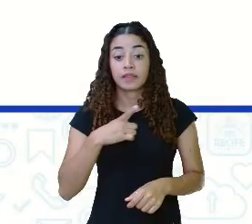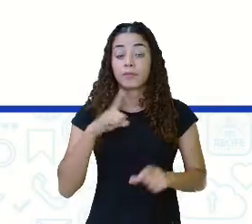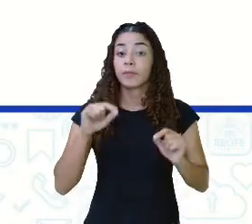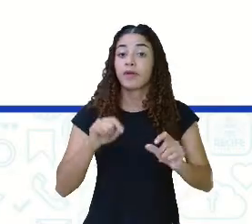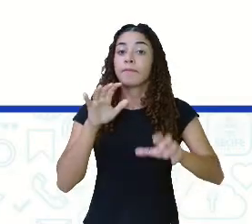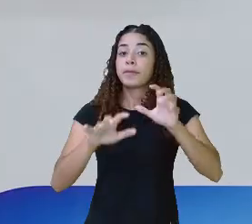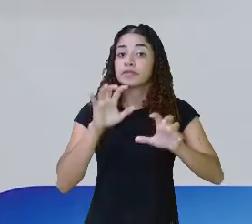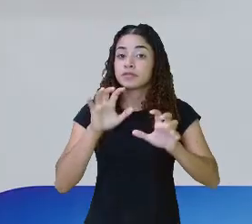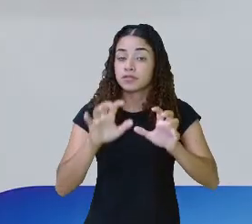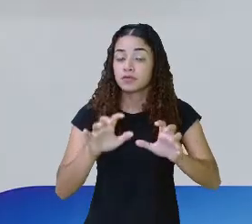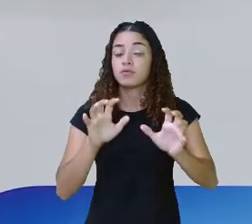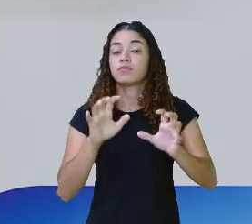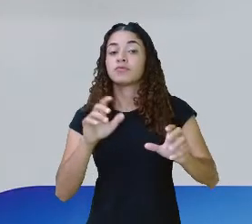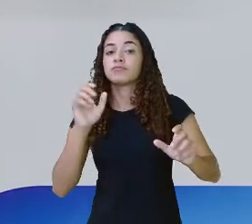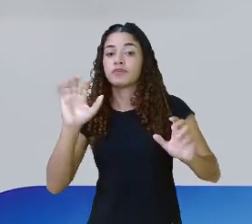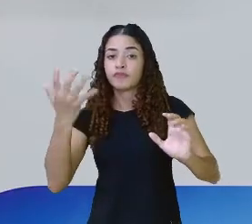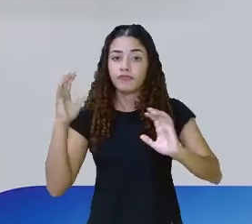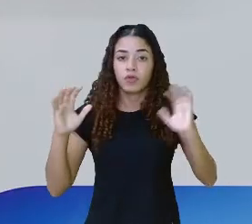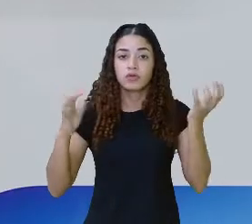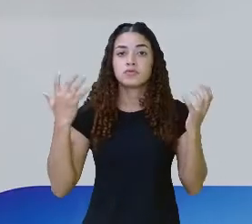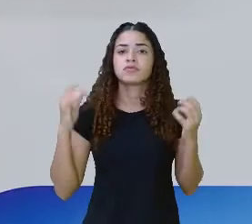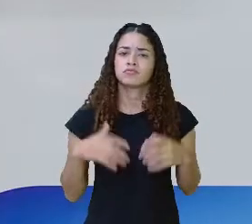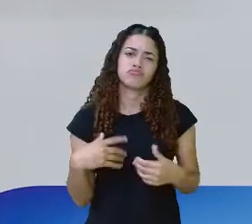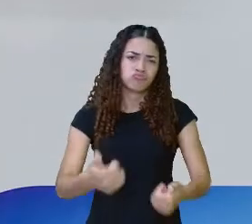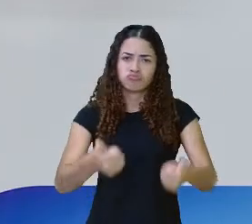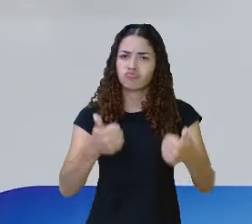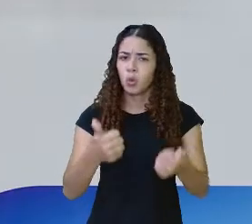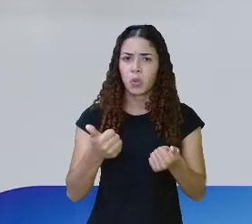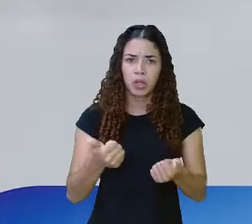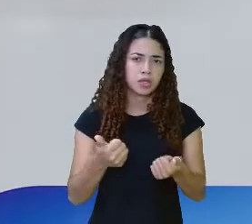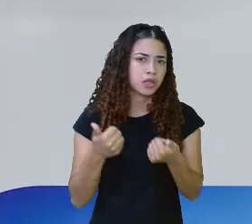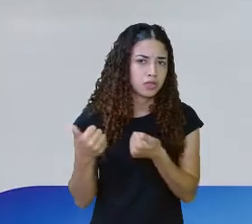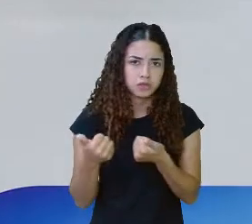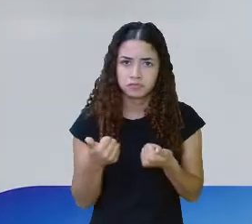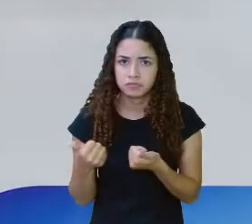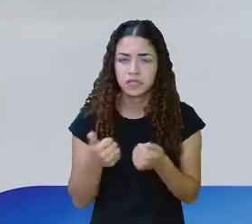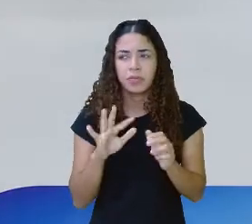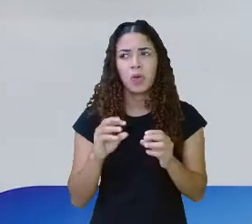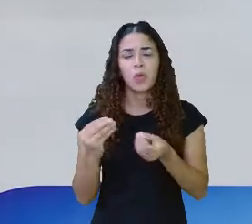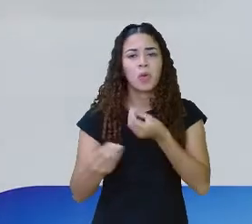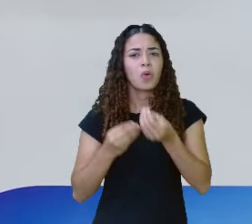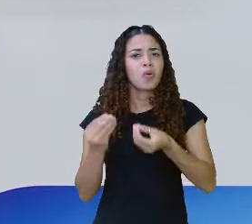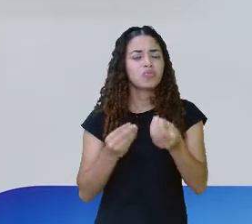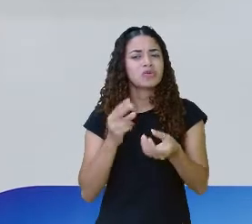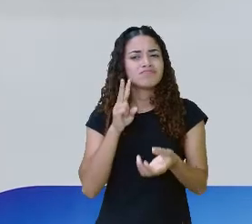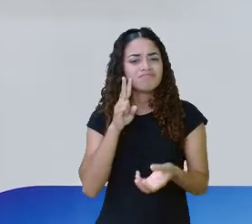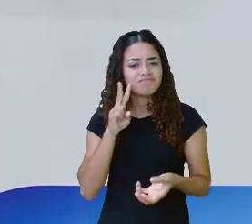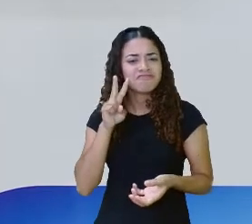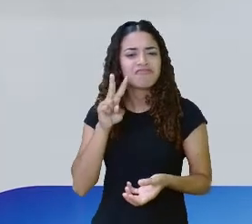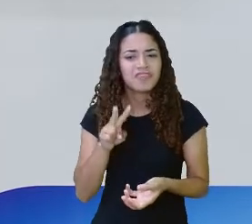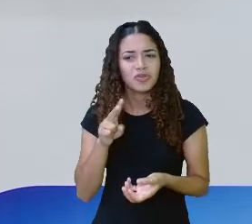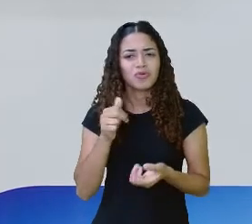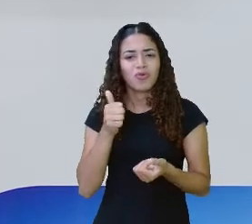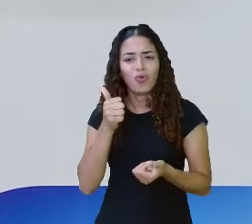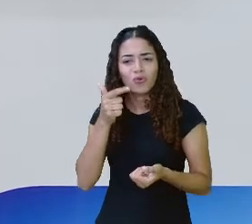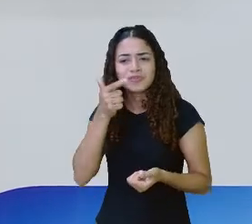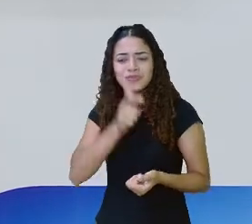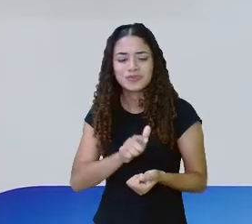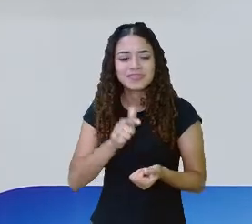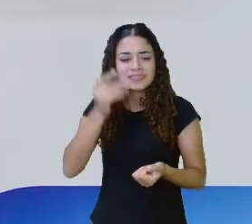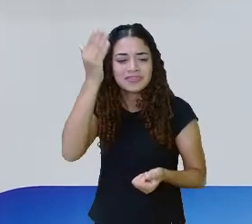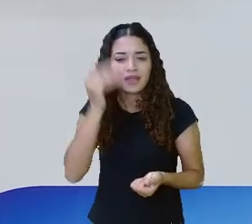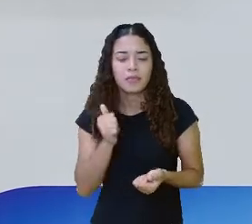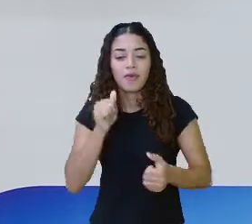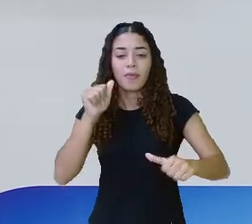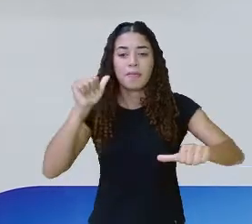sofridas. Beleza, até aí tudo bem, né? Mas como é que ele enxergou essas mudanças, né, professora?